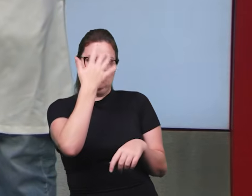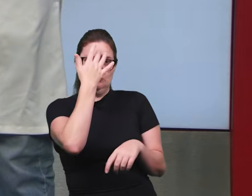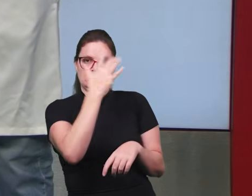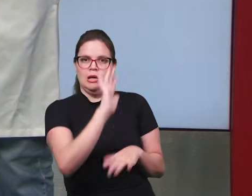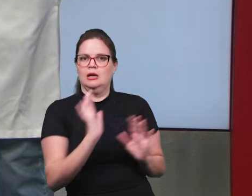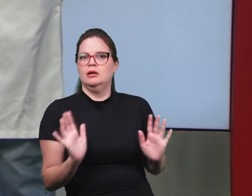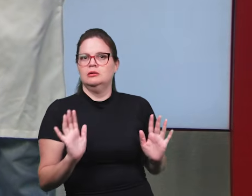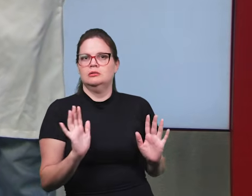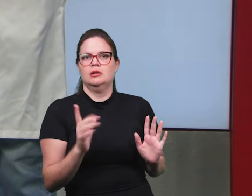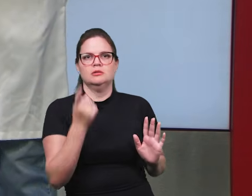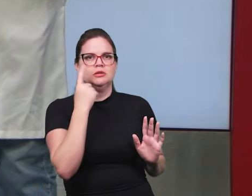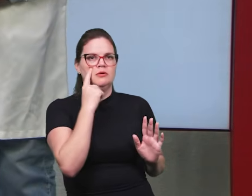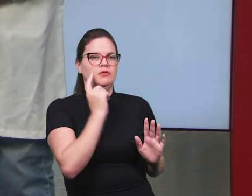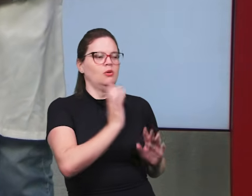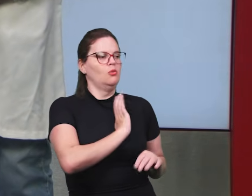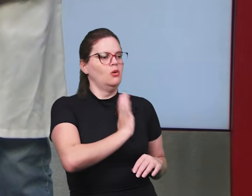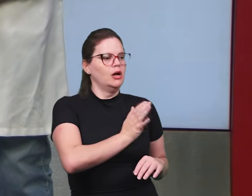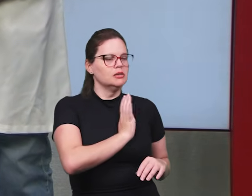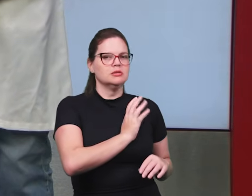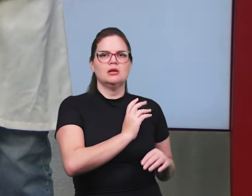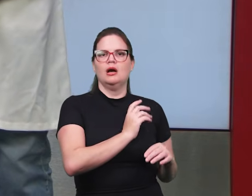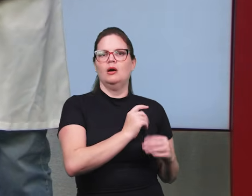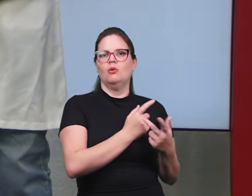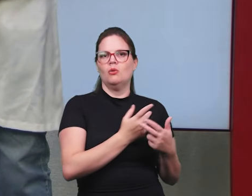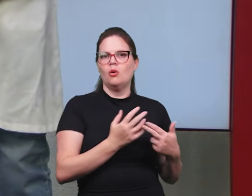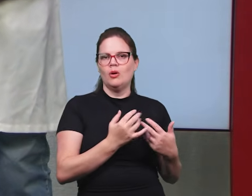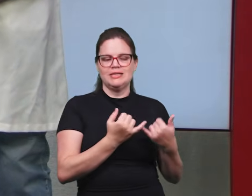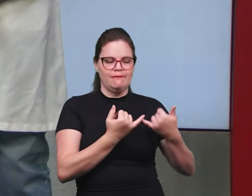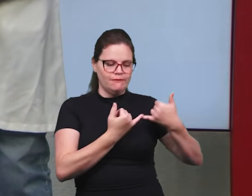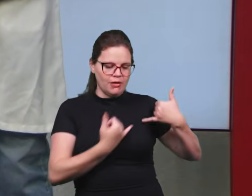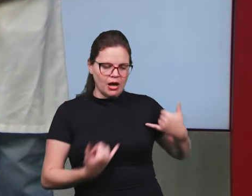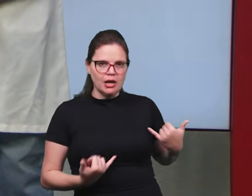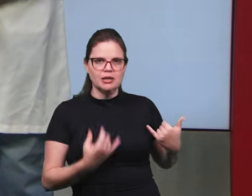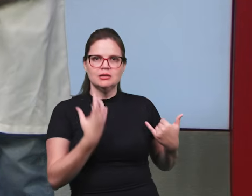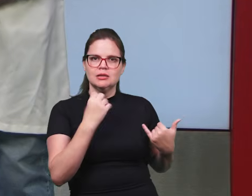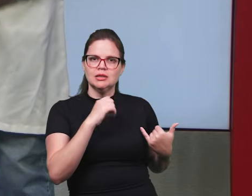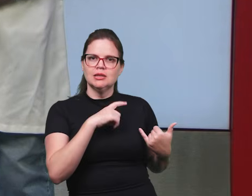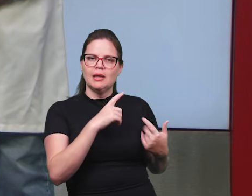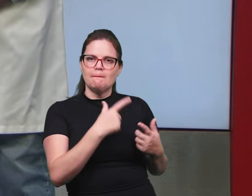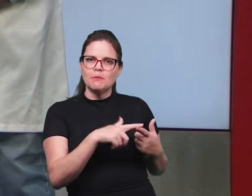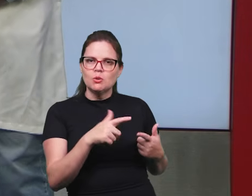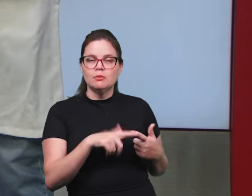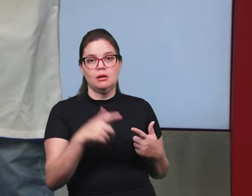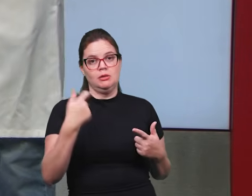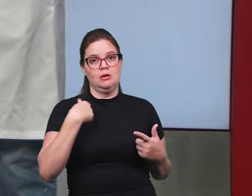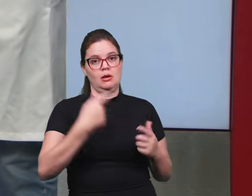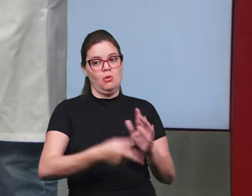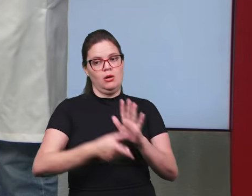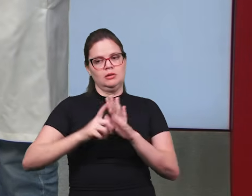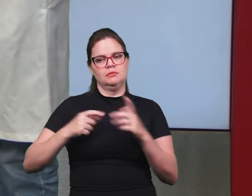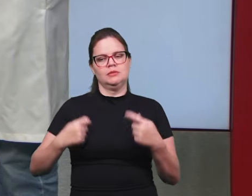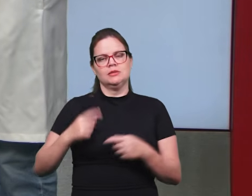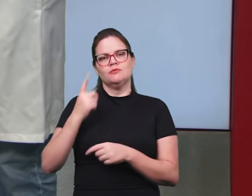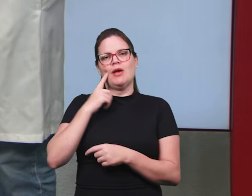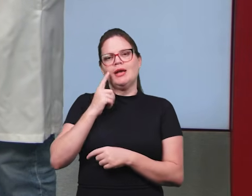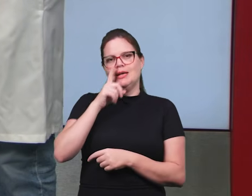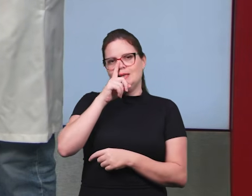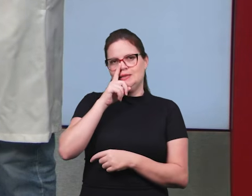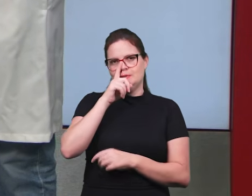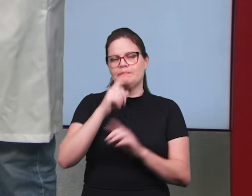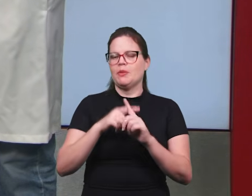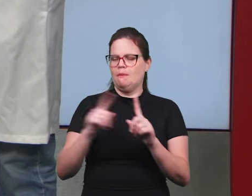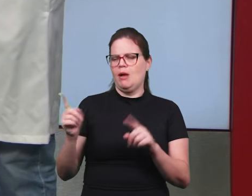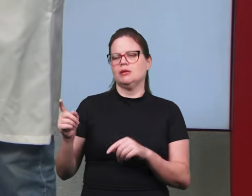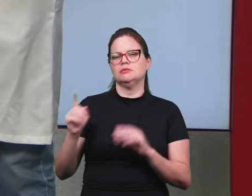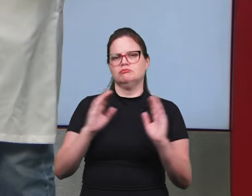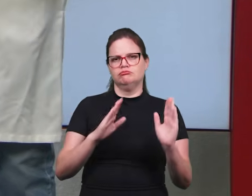doença arterial coronariana, vascular. Então, assim, é importante isso aí. Então, é muito seguro fazer esses